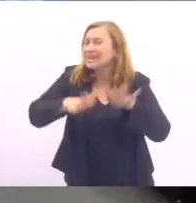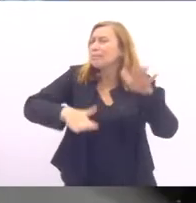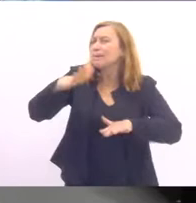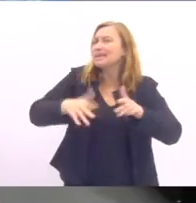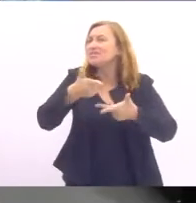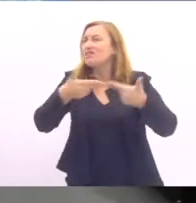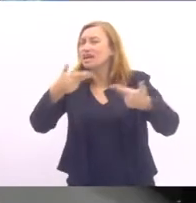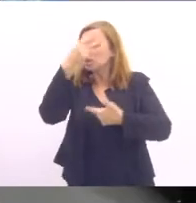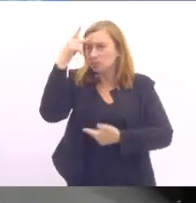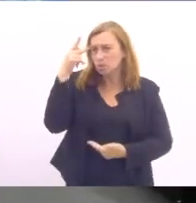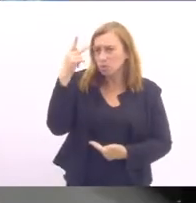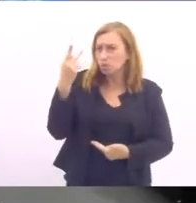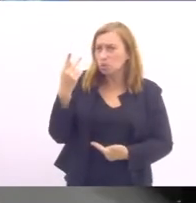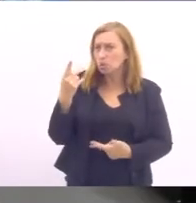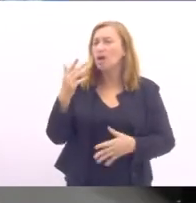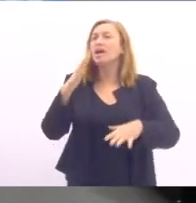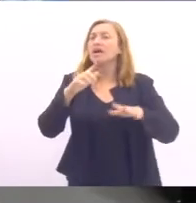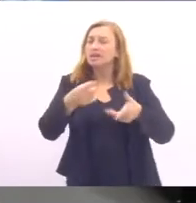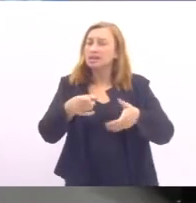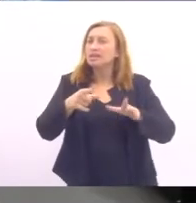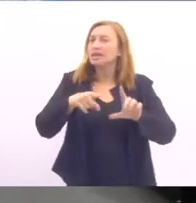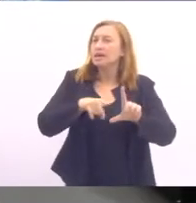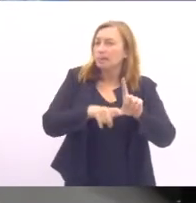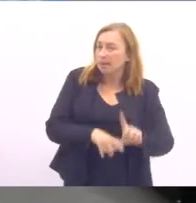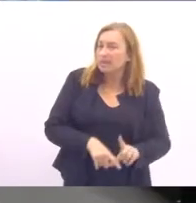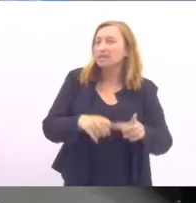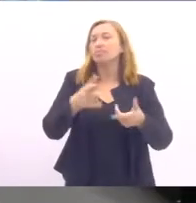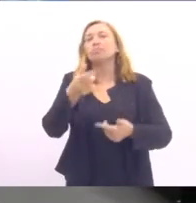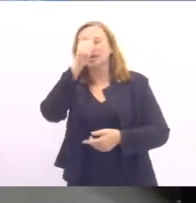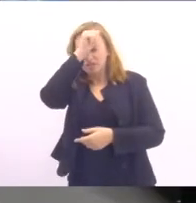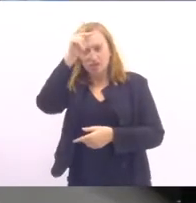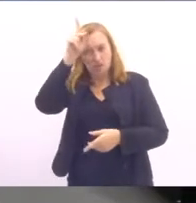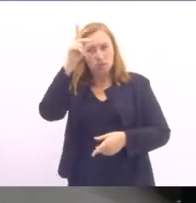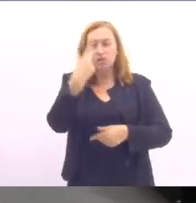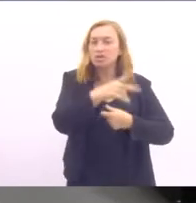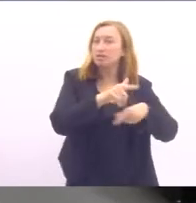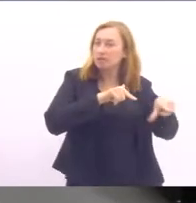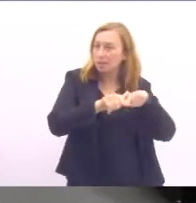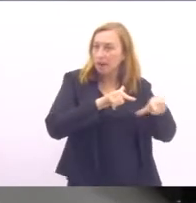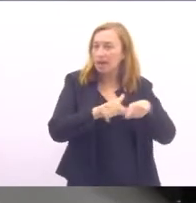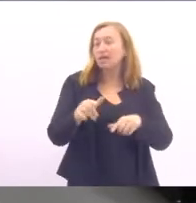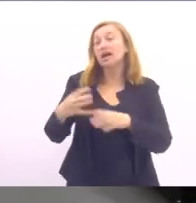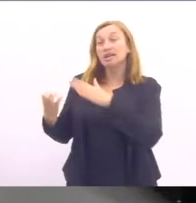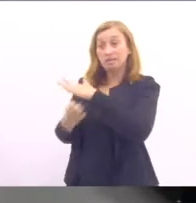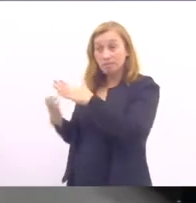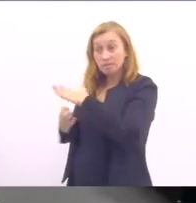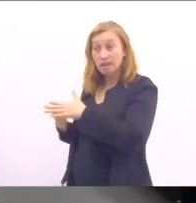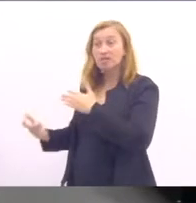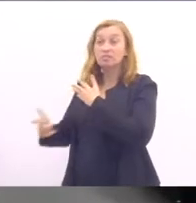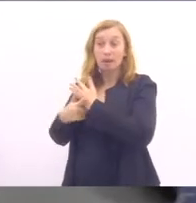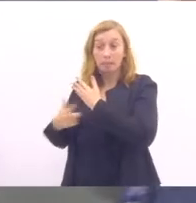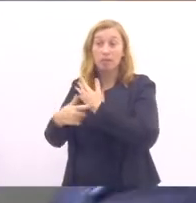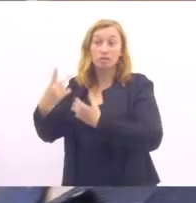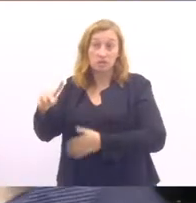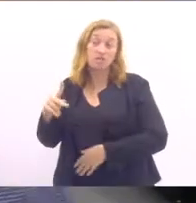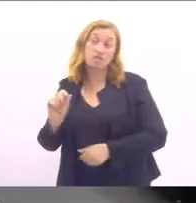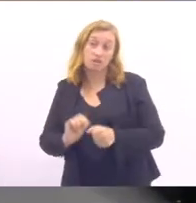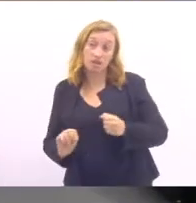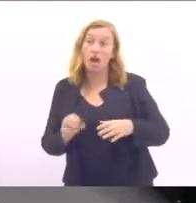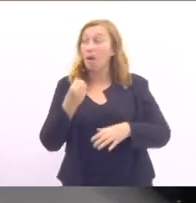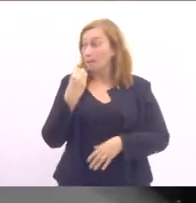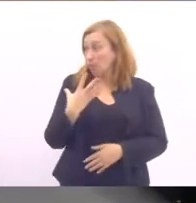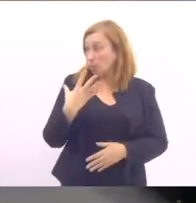gente. Depende das prefeituras fazerem a sua parte, das empresas fazerem a sua parte. Bom,